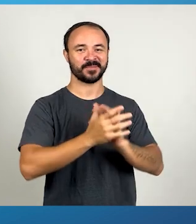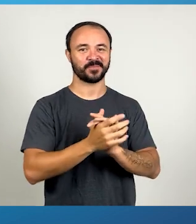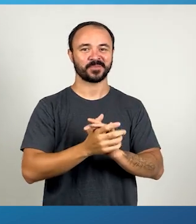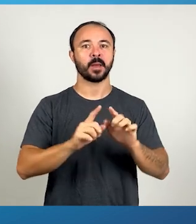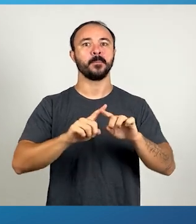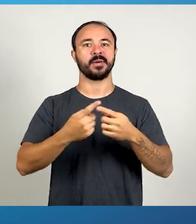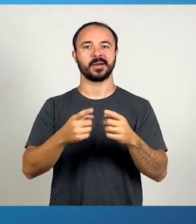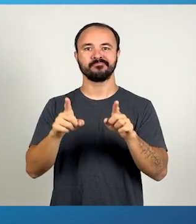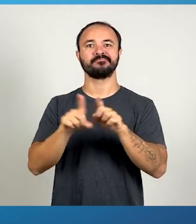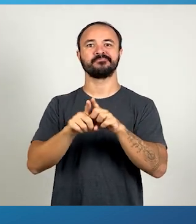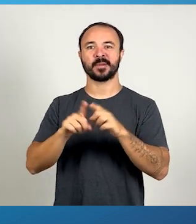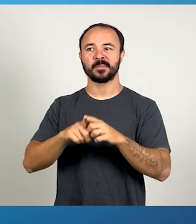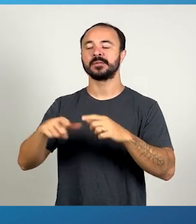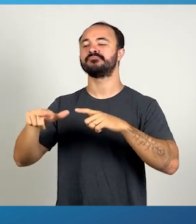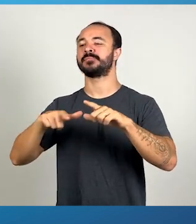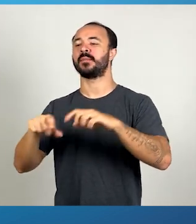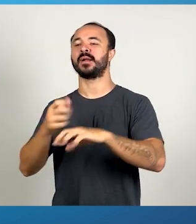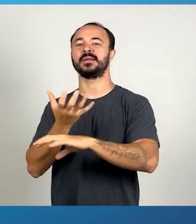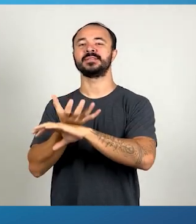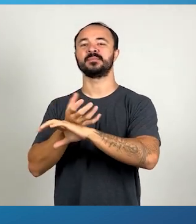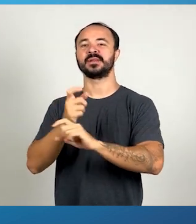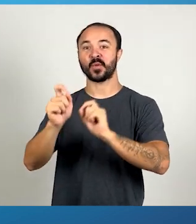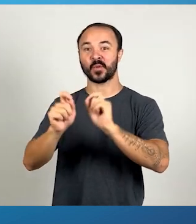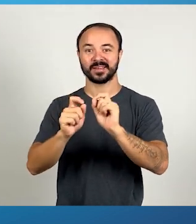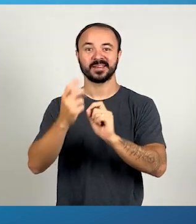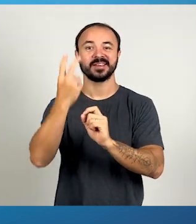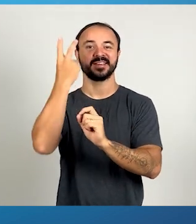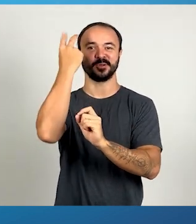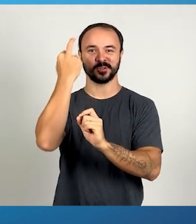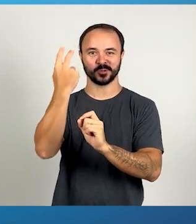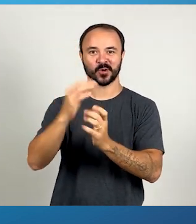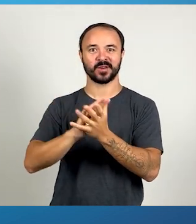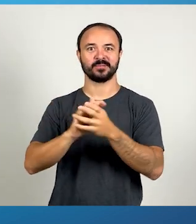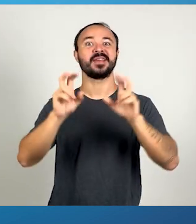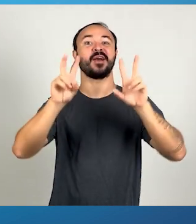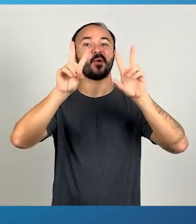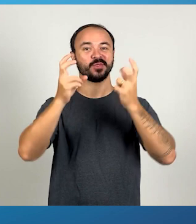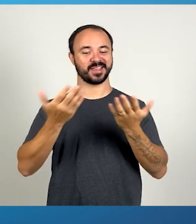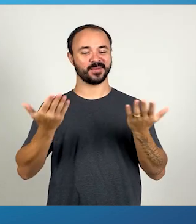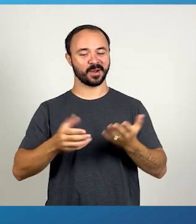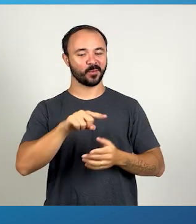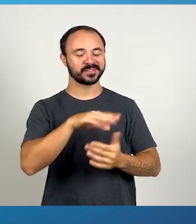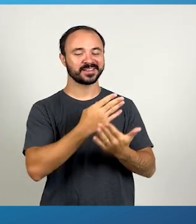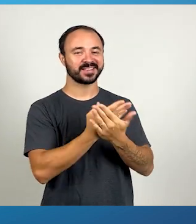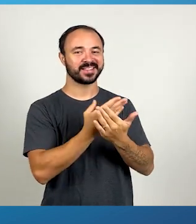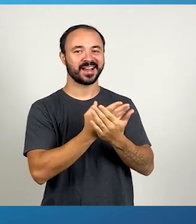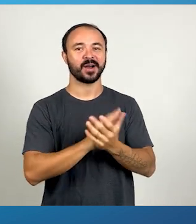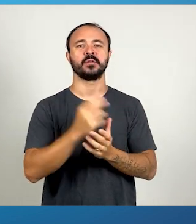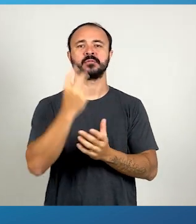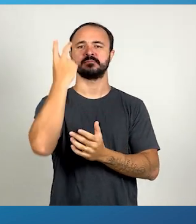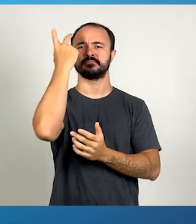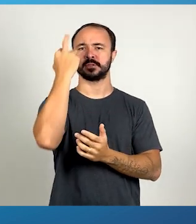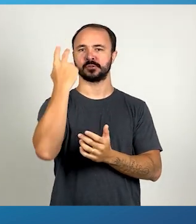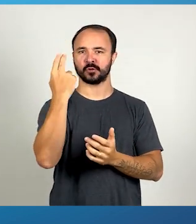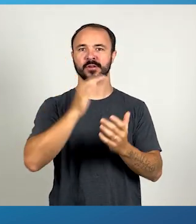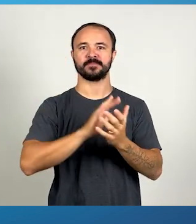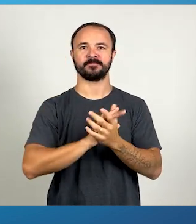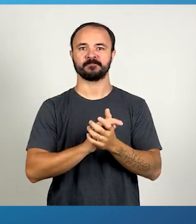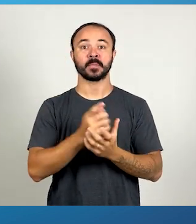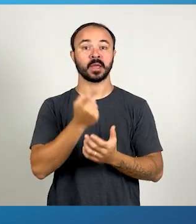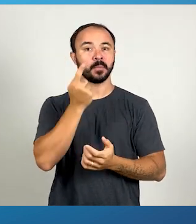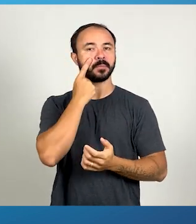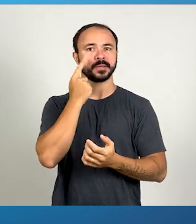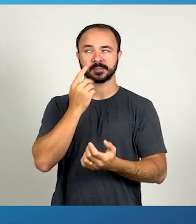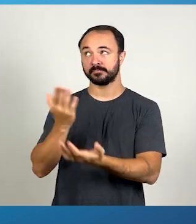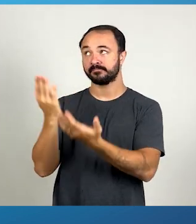também trabalho com História. E é sobre isso que a gente vai falar na aula de hoje. História. Tá passando na telinha de